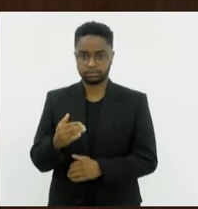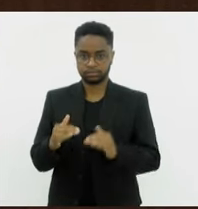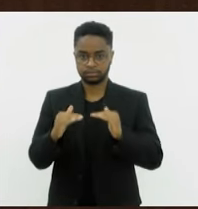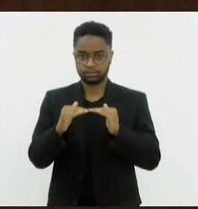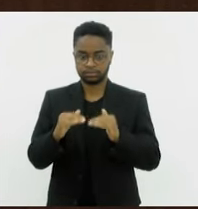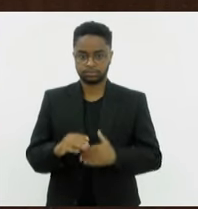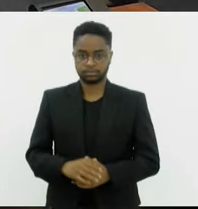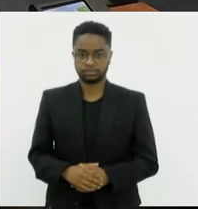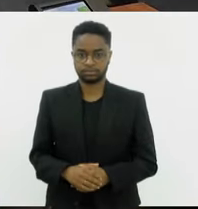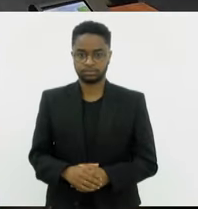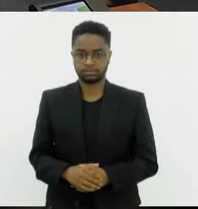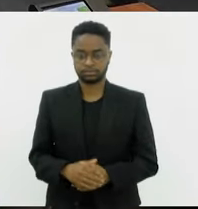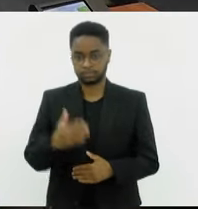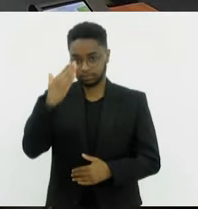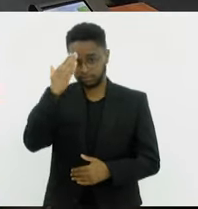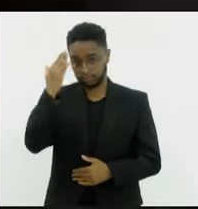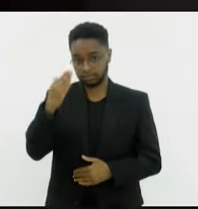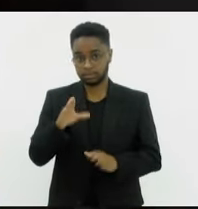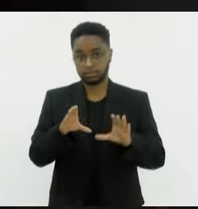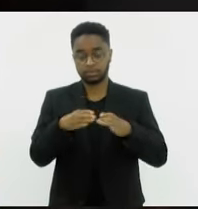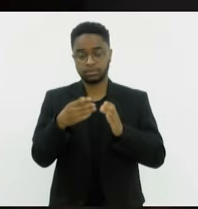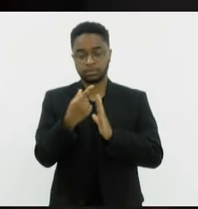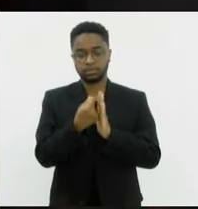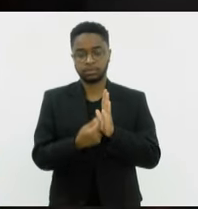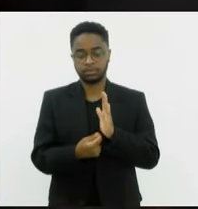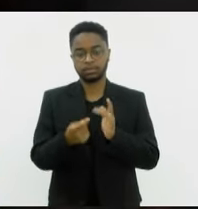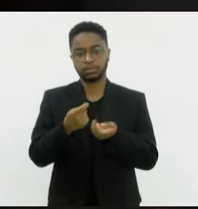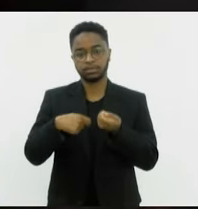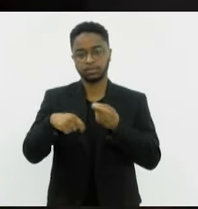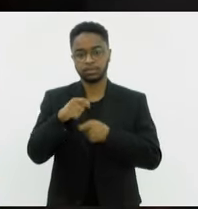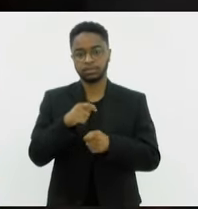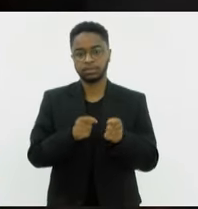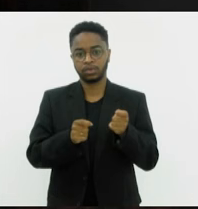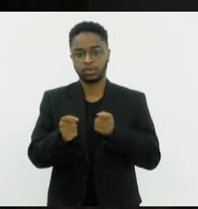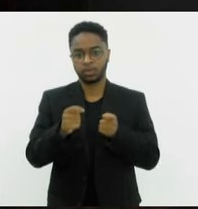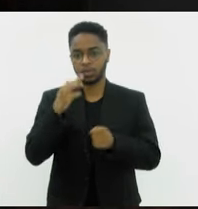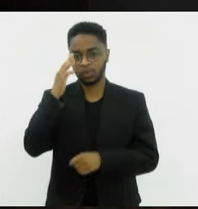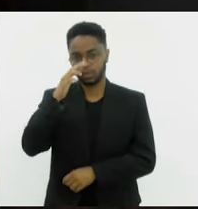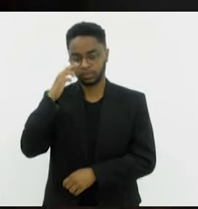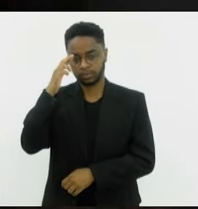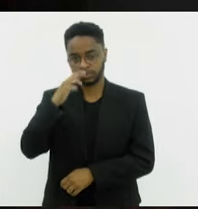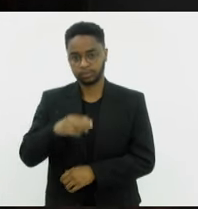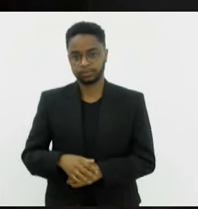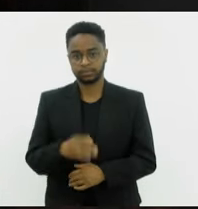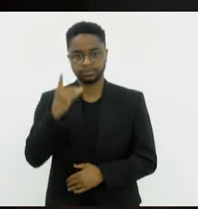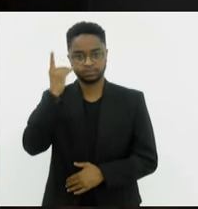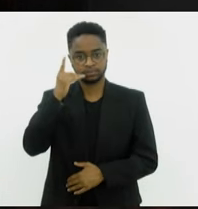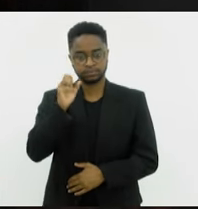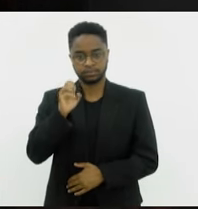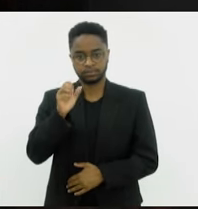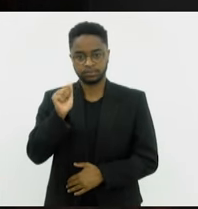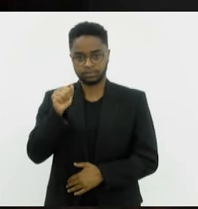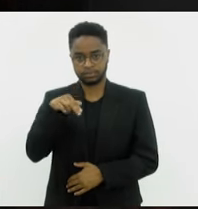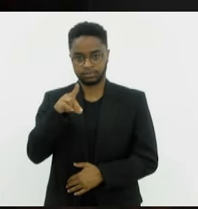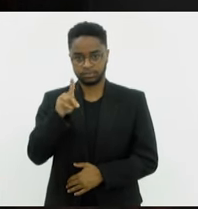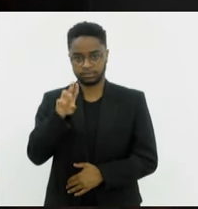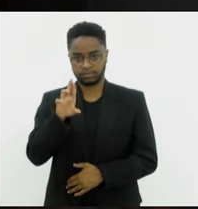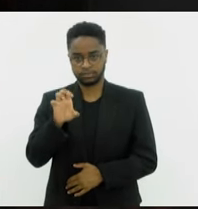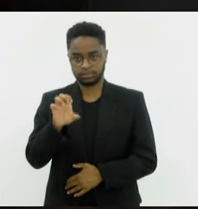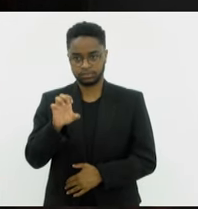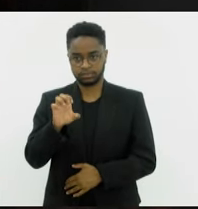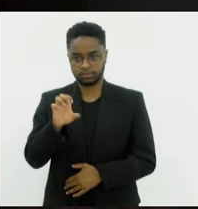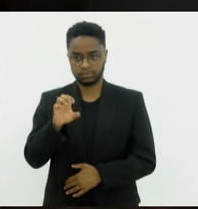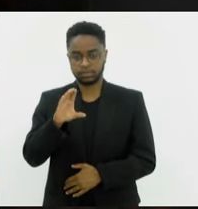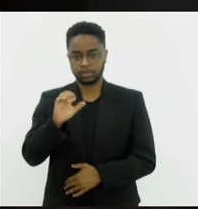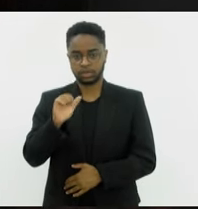Favorável. Obrigada. Pela Comissão de Orçamento, Finanças, Fiscalização Financeira e Controle, deputado André Correia,